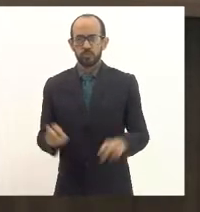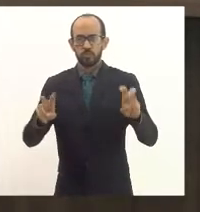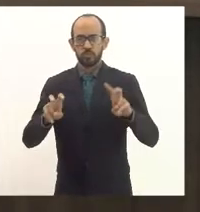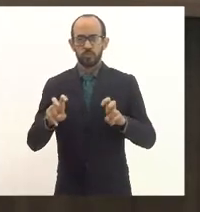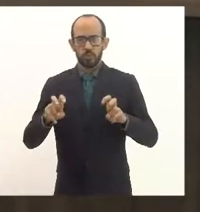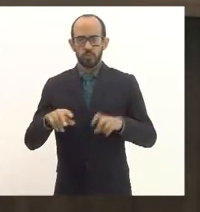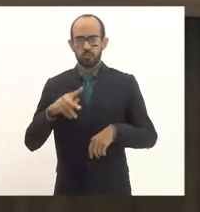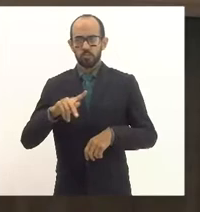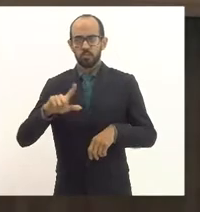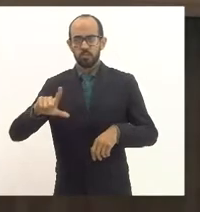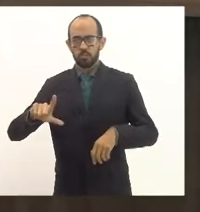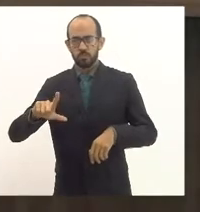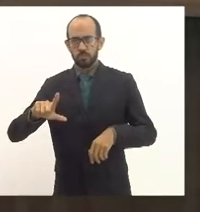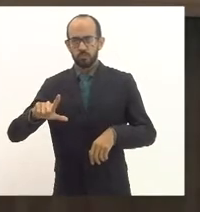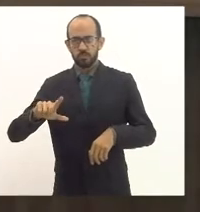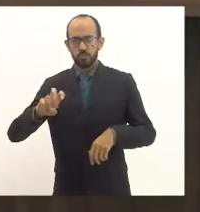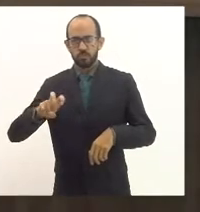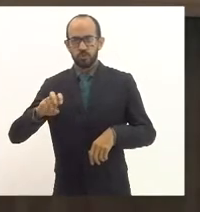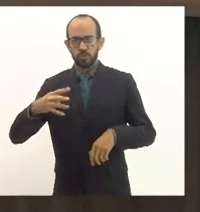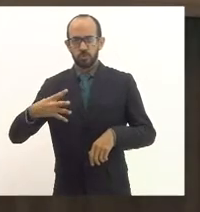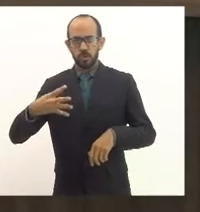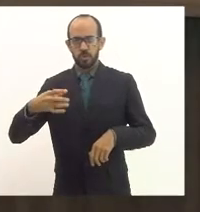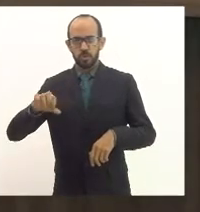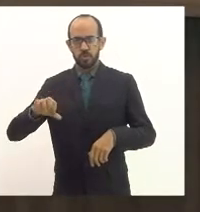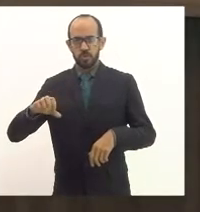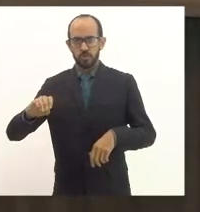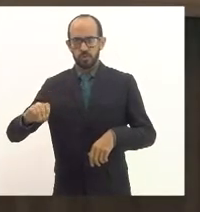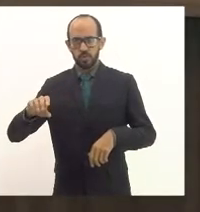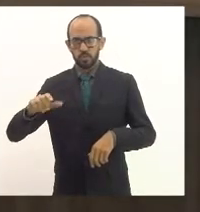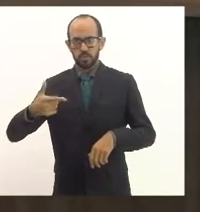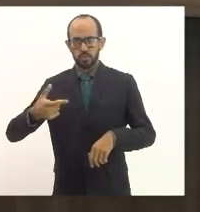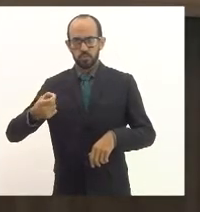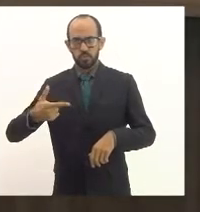PL 5490 de 22.